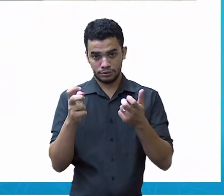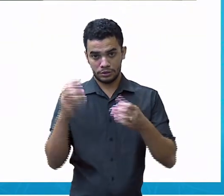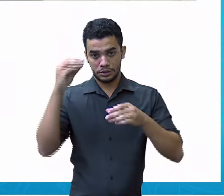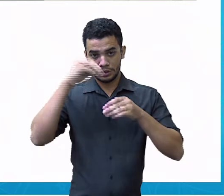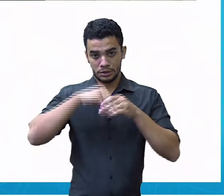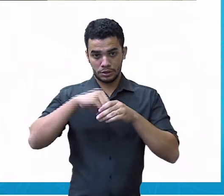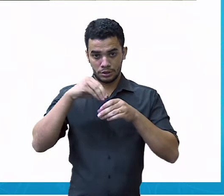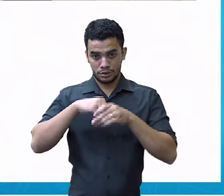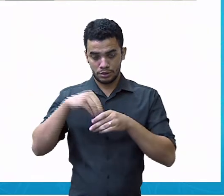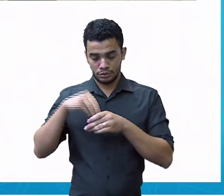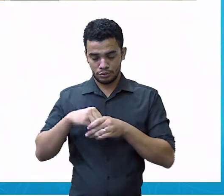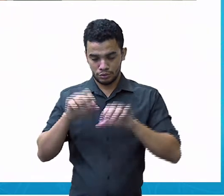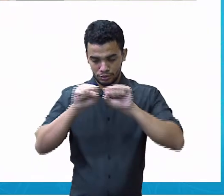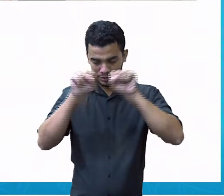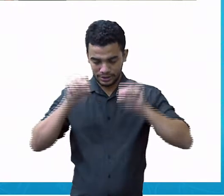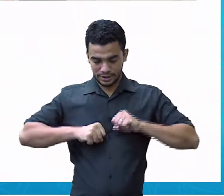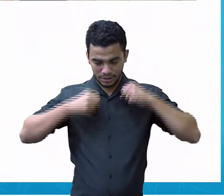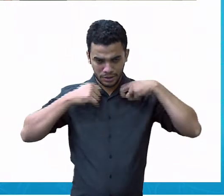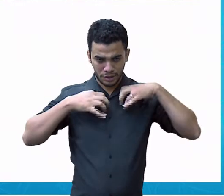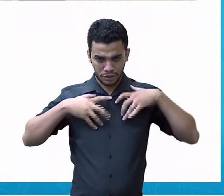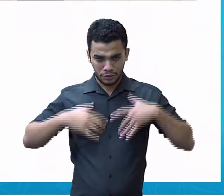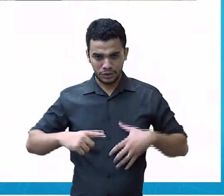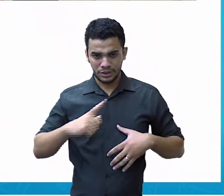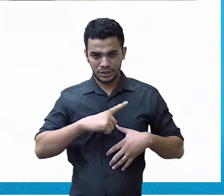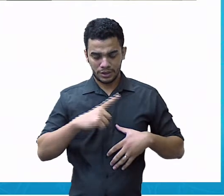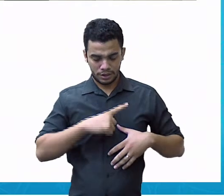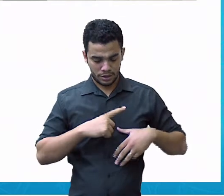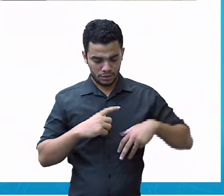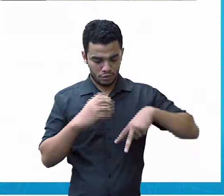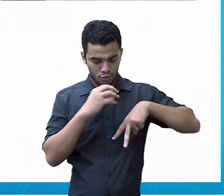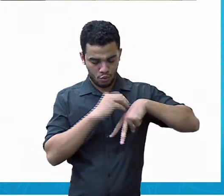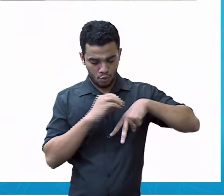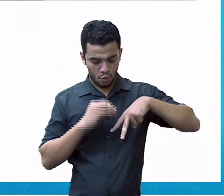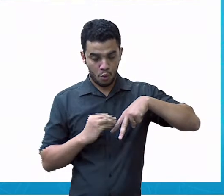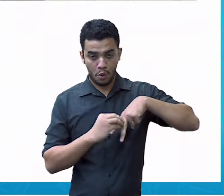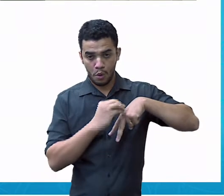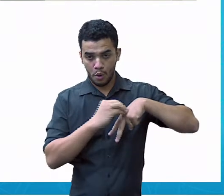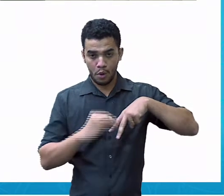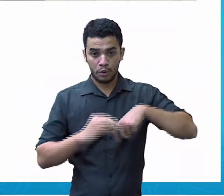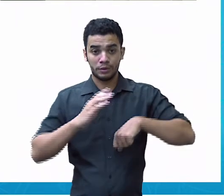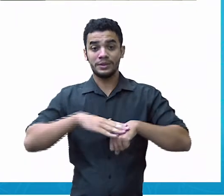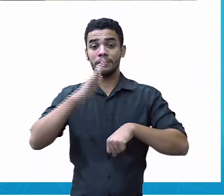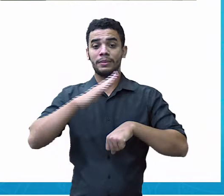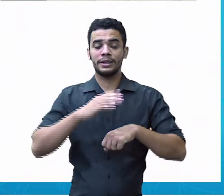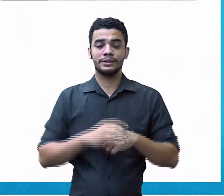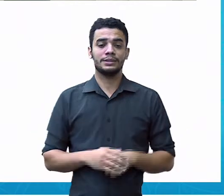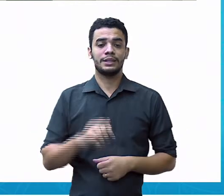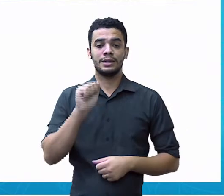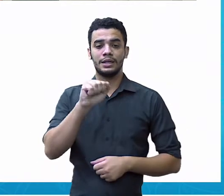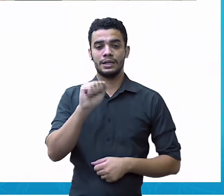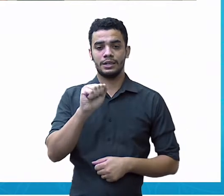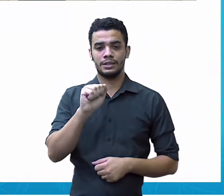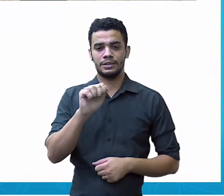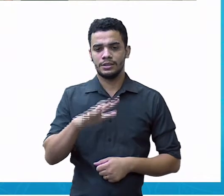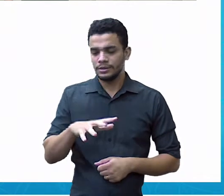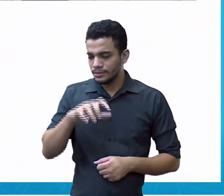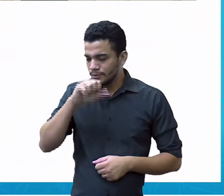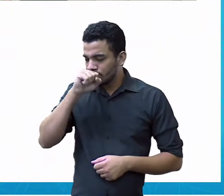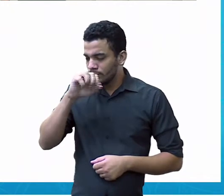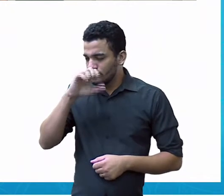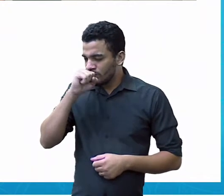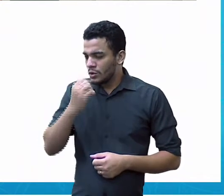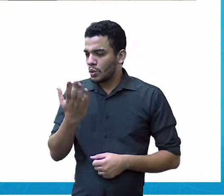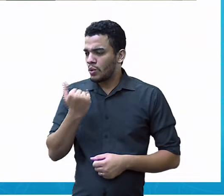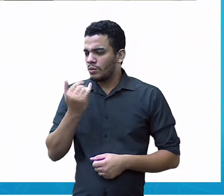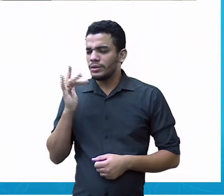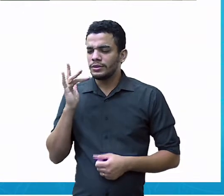sistema nervoso? Salivar ao sentir o aroma de comida gostosa. Levantar a perna quando